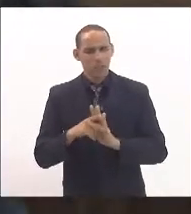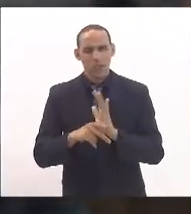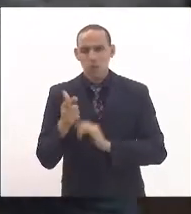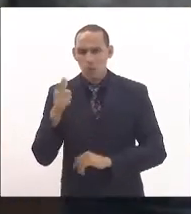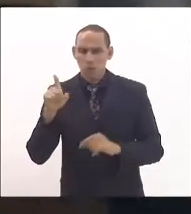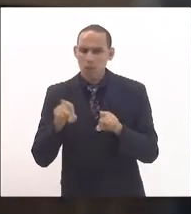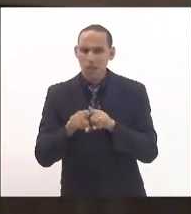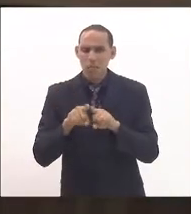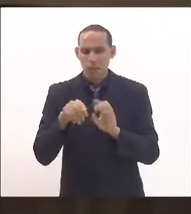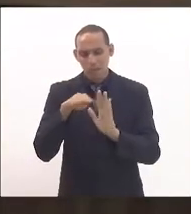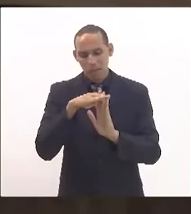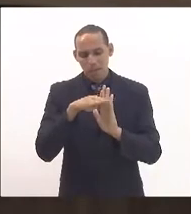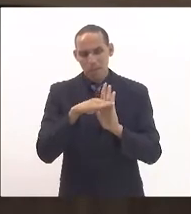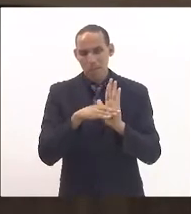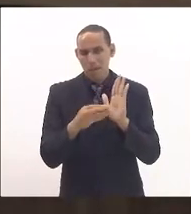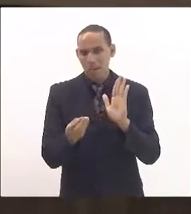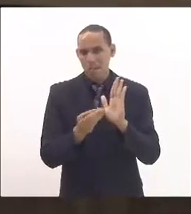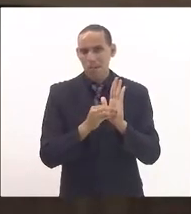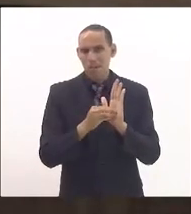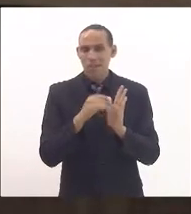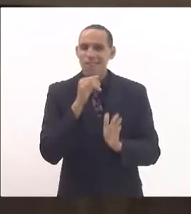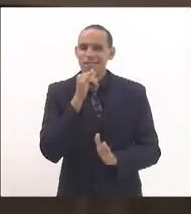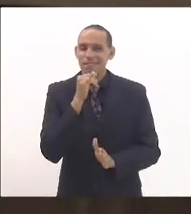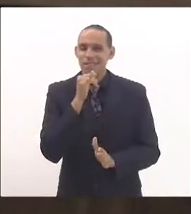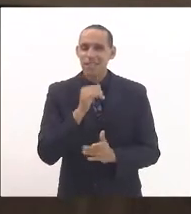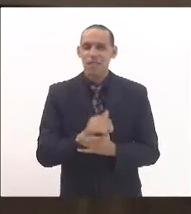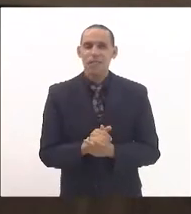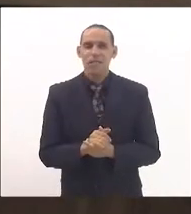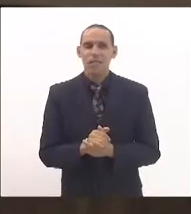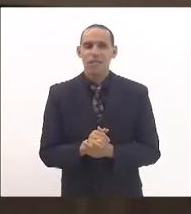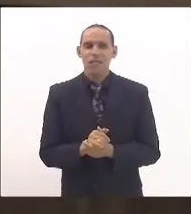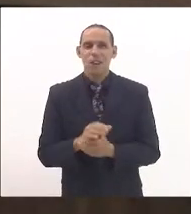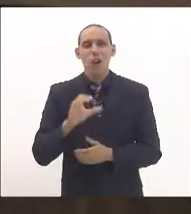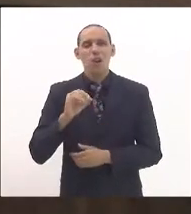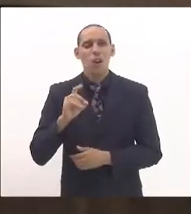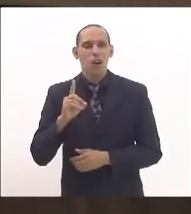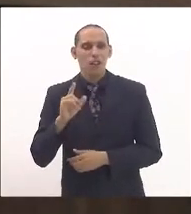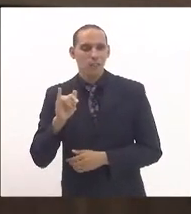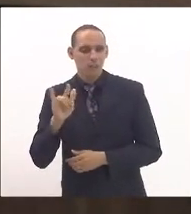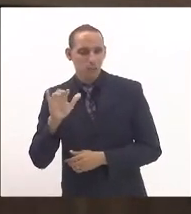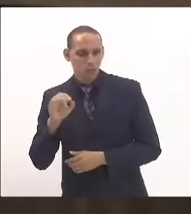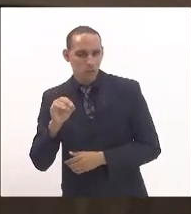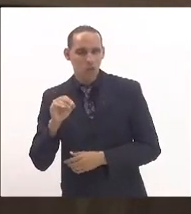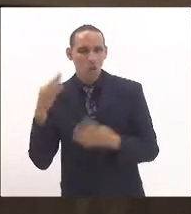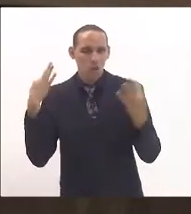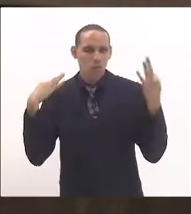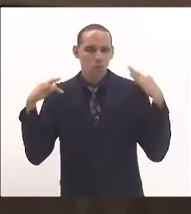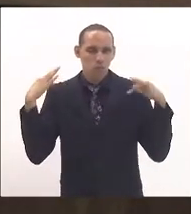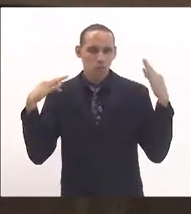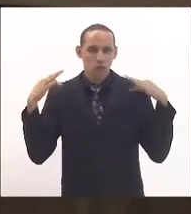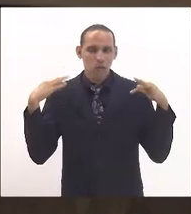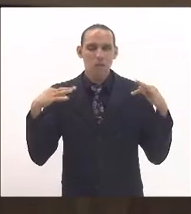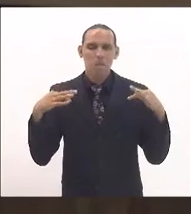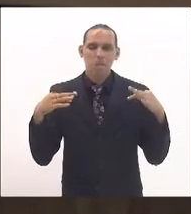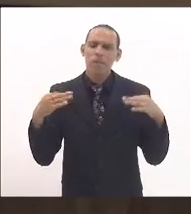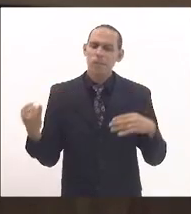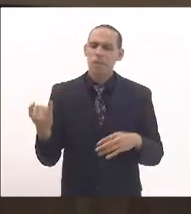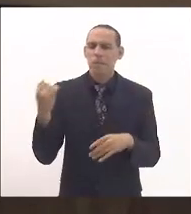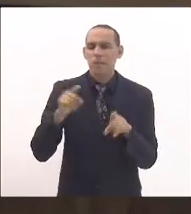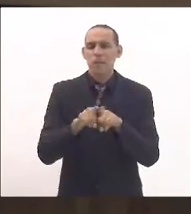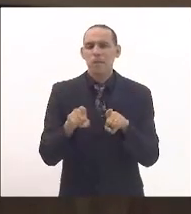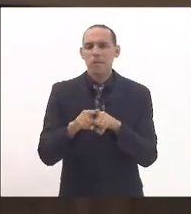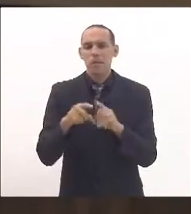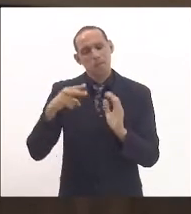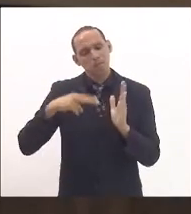foram à pauta, né? Como, por exemplo, o Código do Turismo, também projetos importantes que merecem